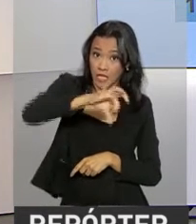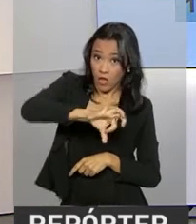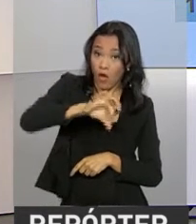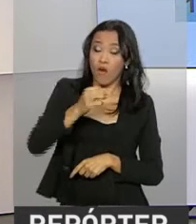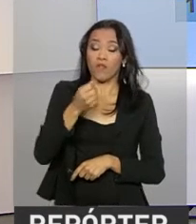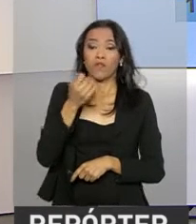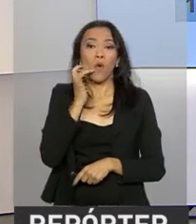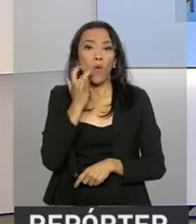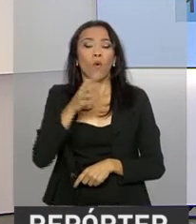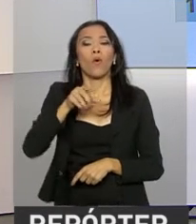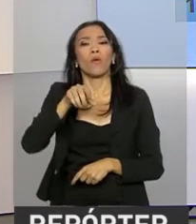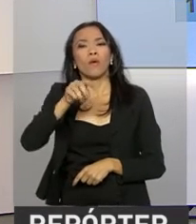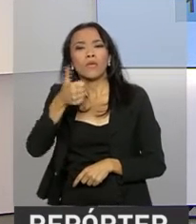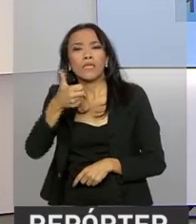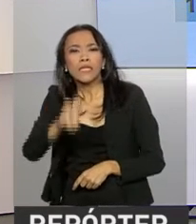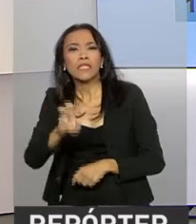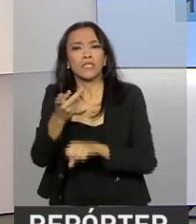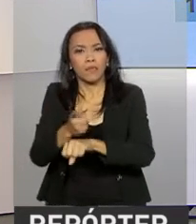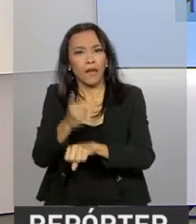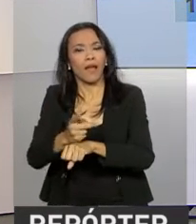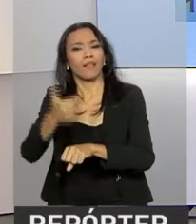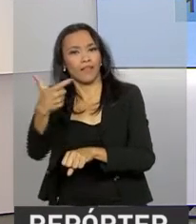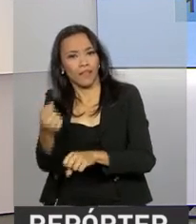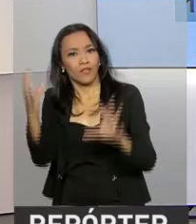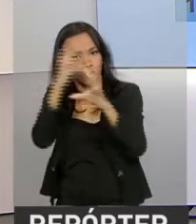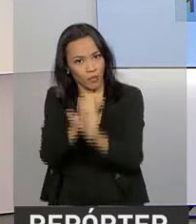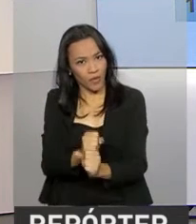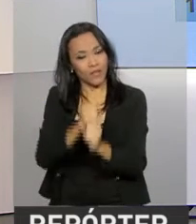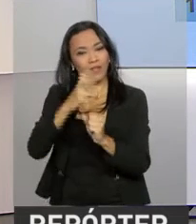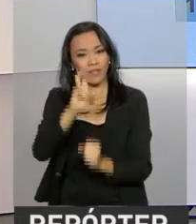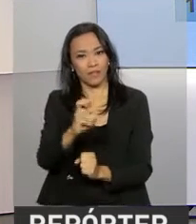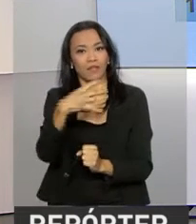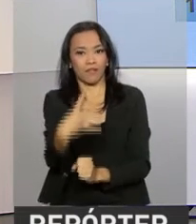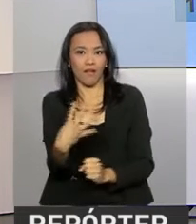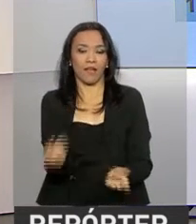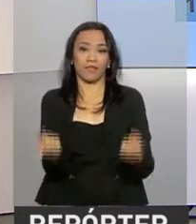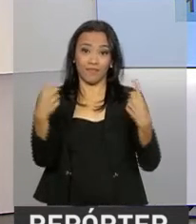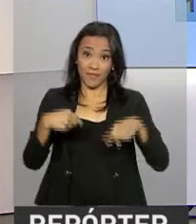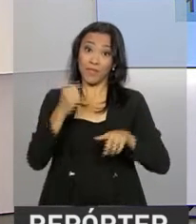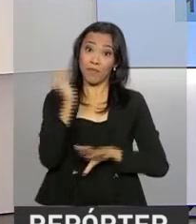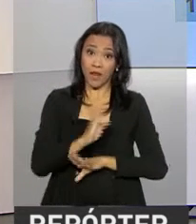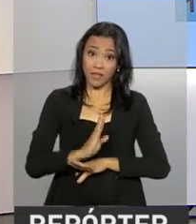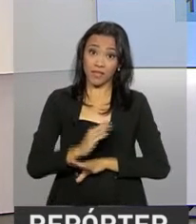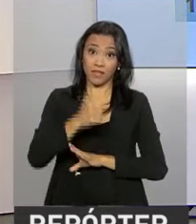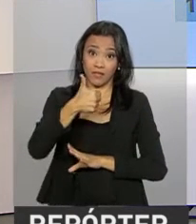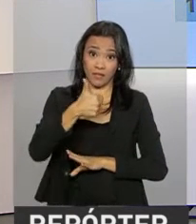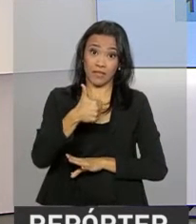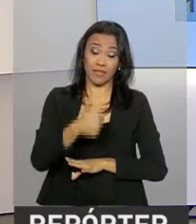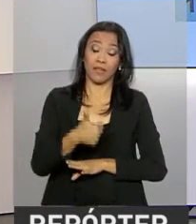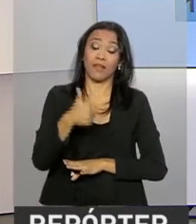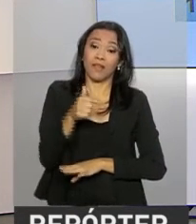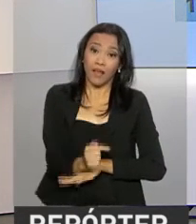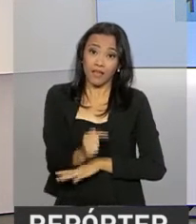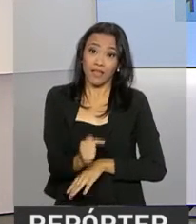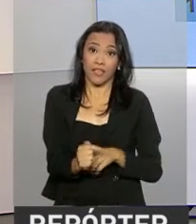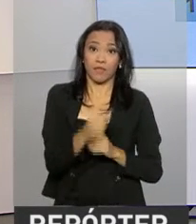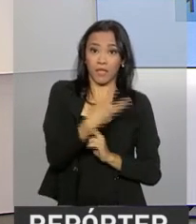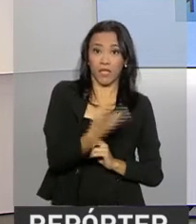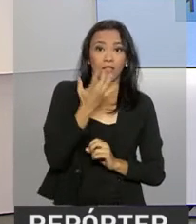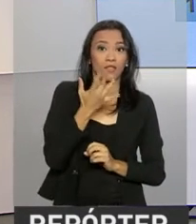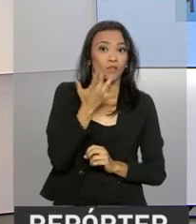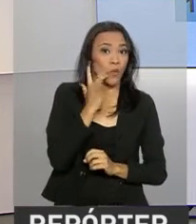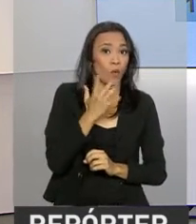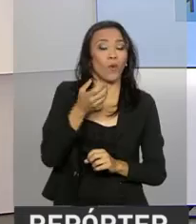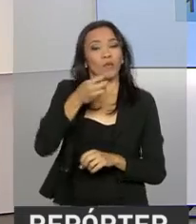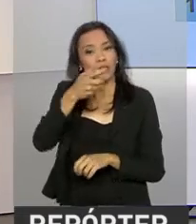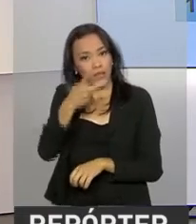19 medalhas de ouro, 15 de prata e 20 de bronze, 54 no total. E ali está o Brasil na 17ª posição, 3 de ouro, 5 de